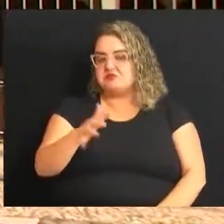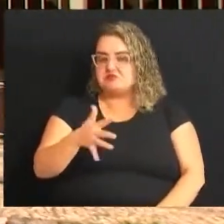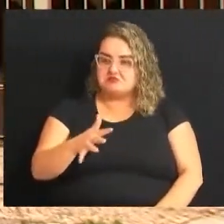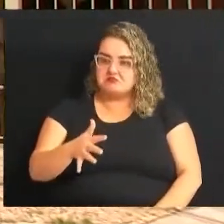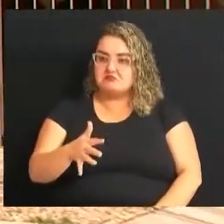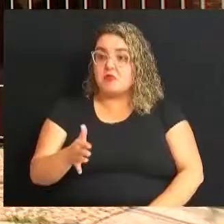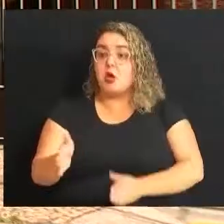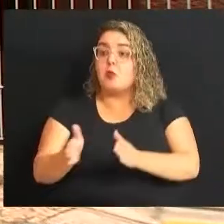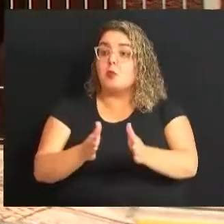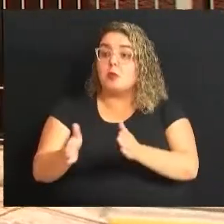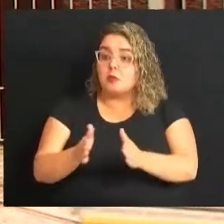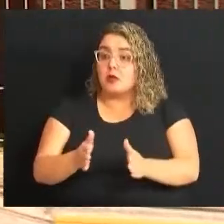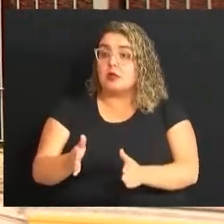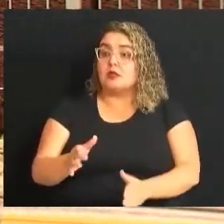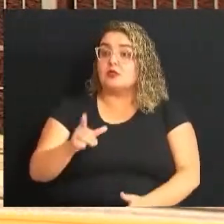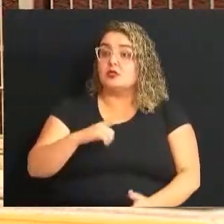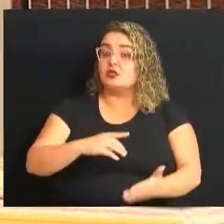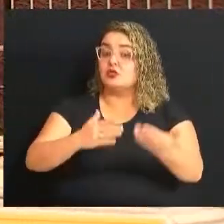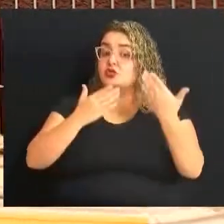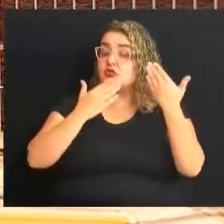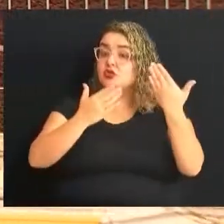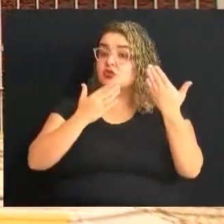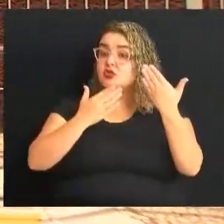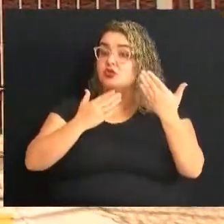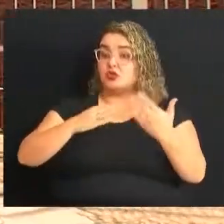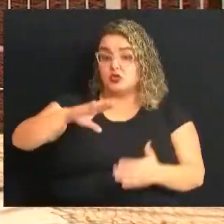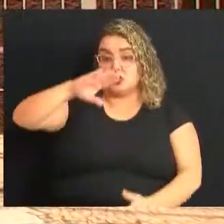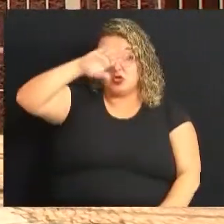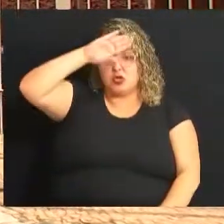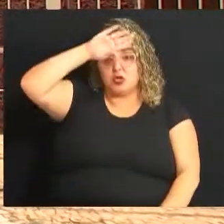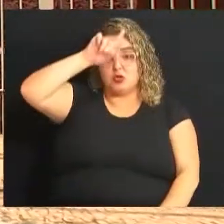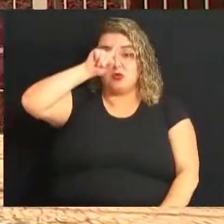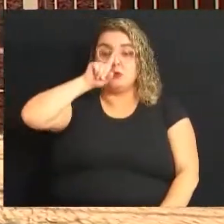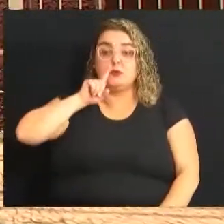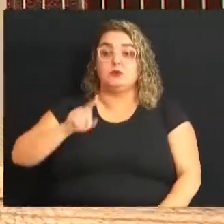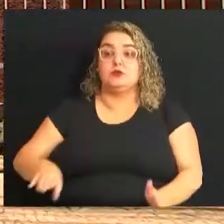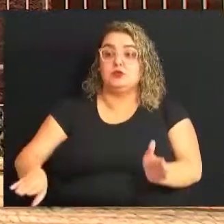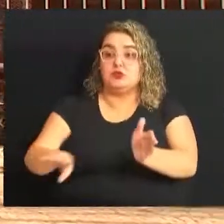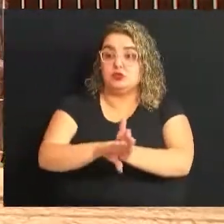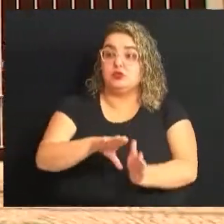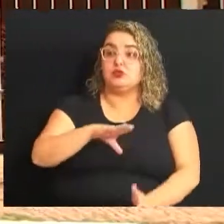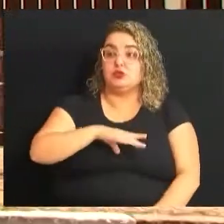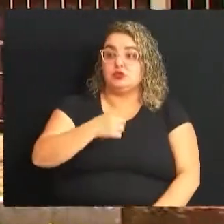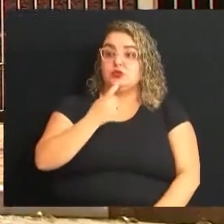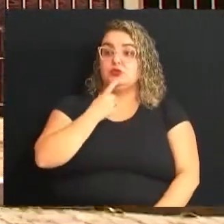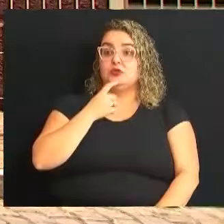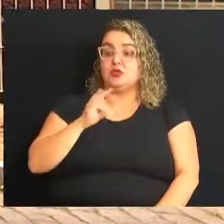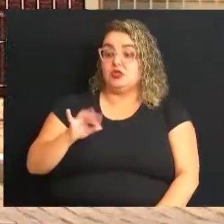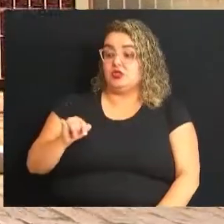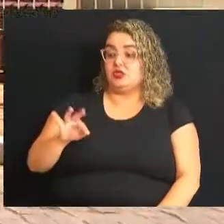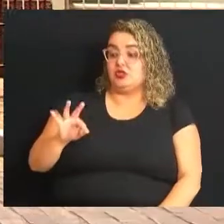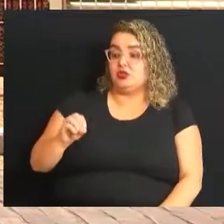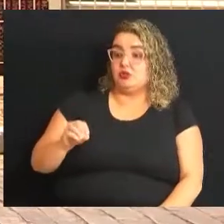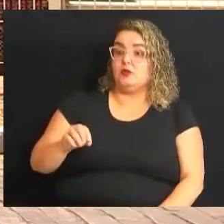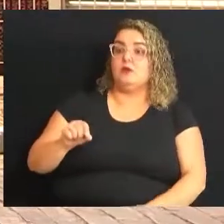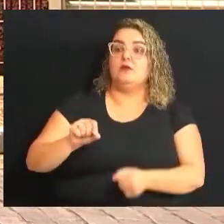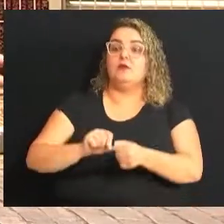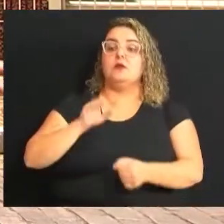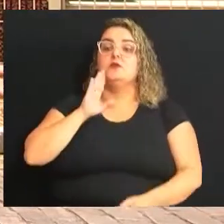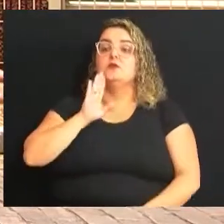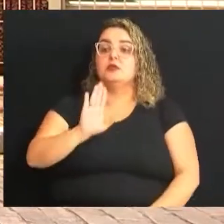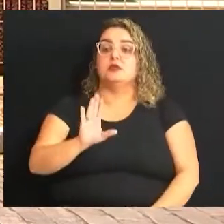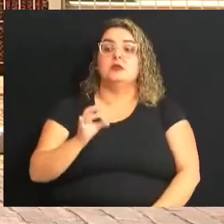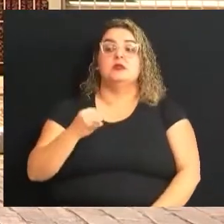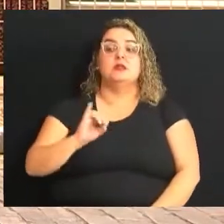época em que havia a suspeita de que a febre amarela chegava no município, Tito fez uma promessa de que, se não